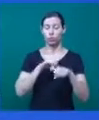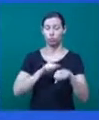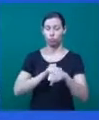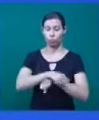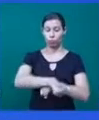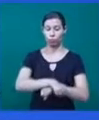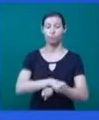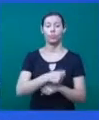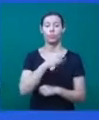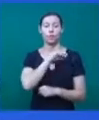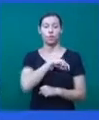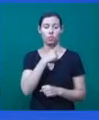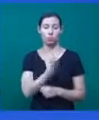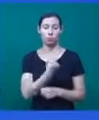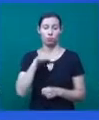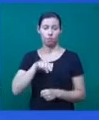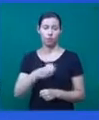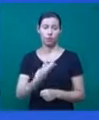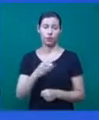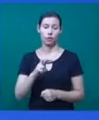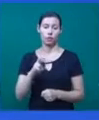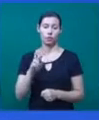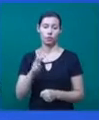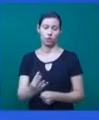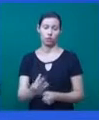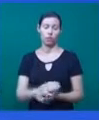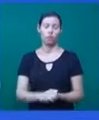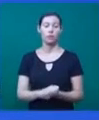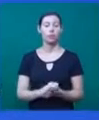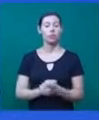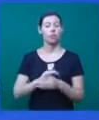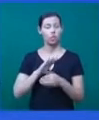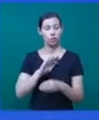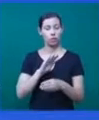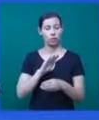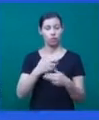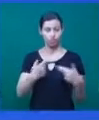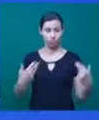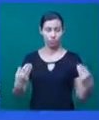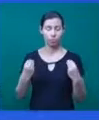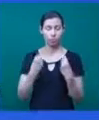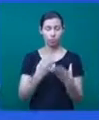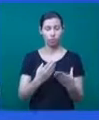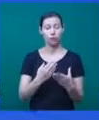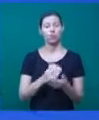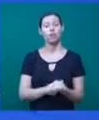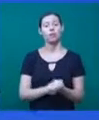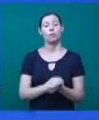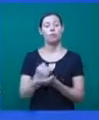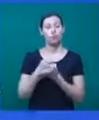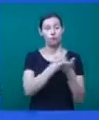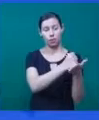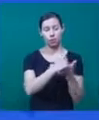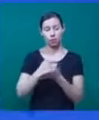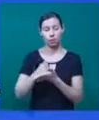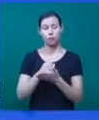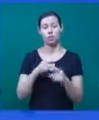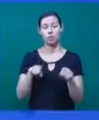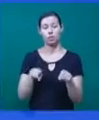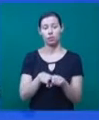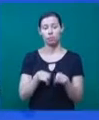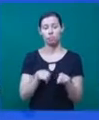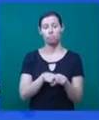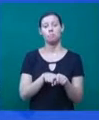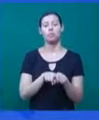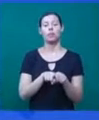de R$ 1.354. Entre os benefícios, transporte fretado, alimentação na empresa, ticket, convênio